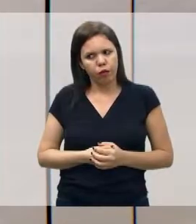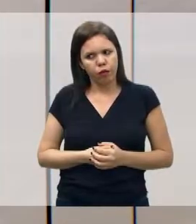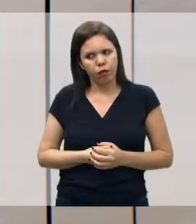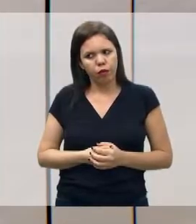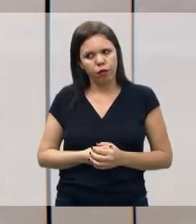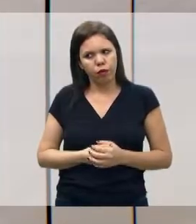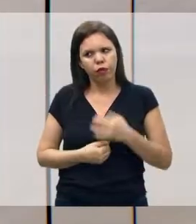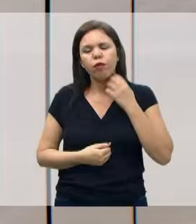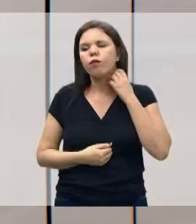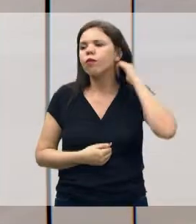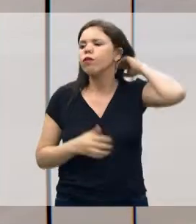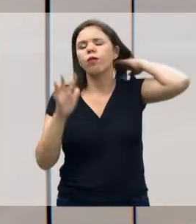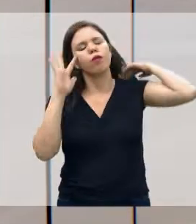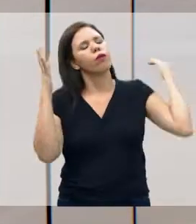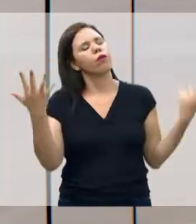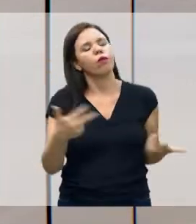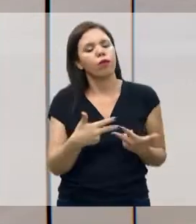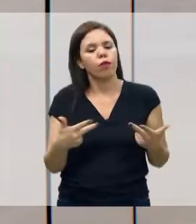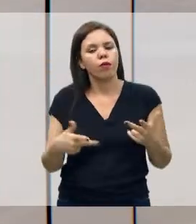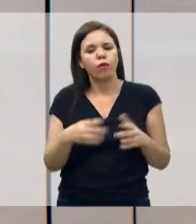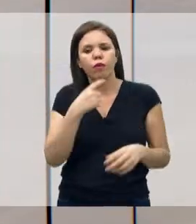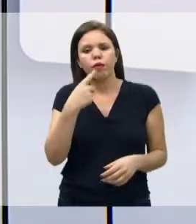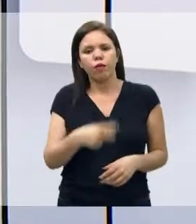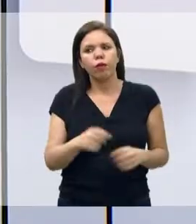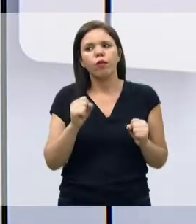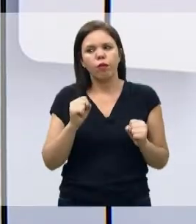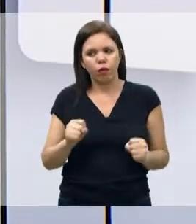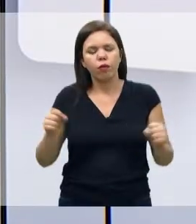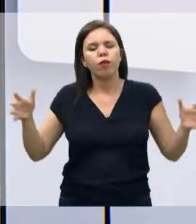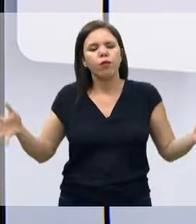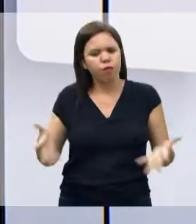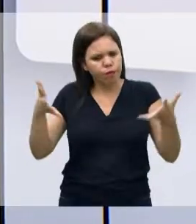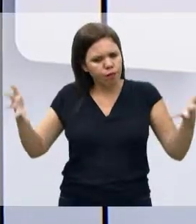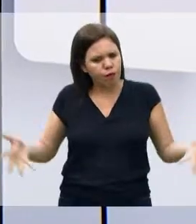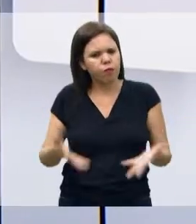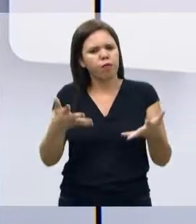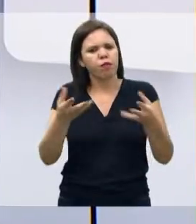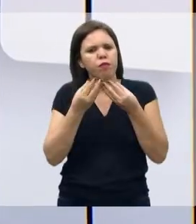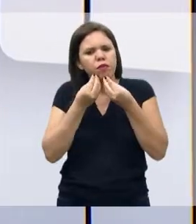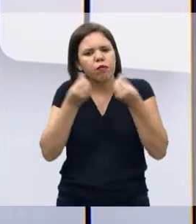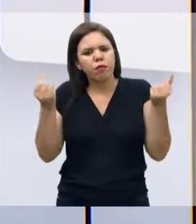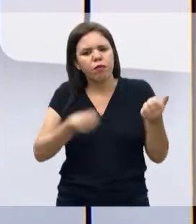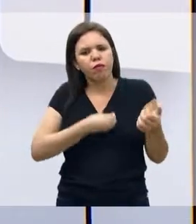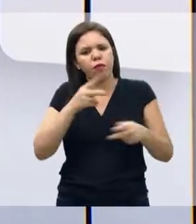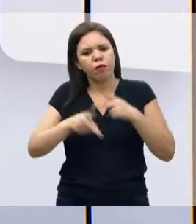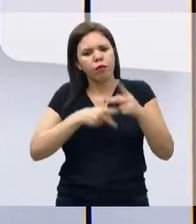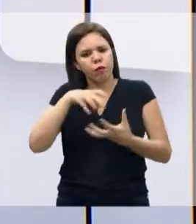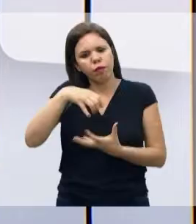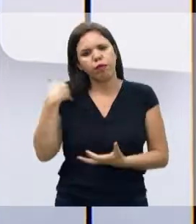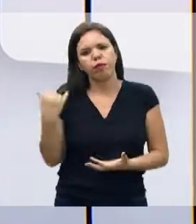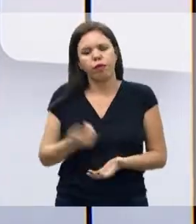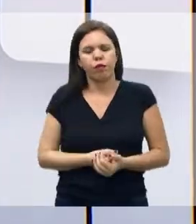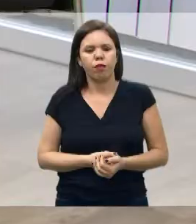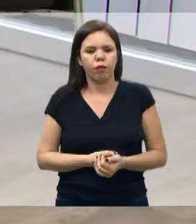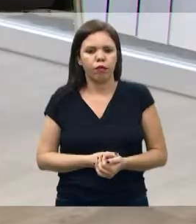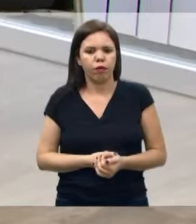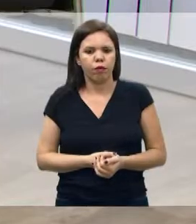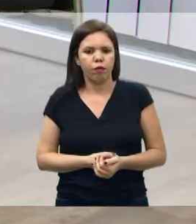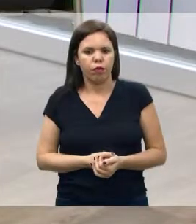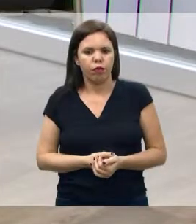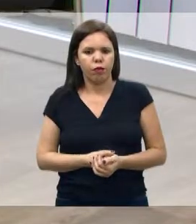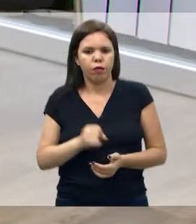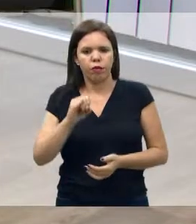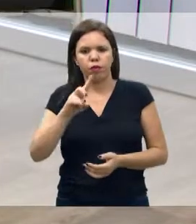saída, mas um caminho para que Campinas possa promover qualidade de vida à população idosa? Mirna,